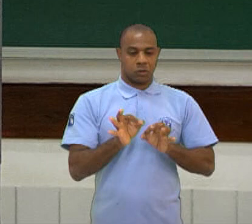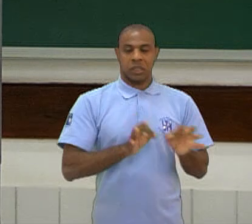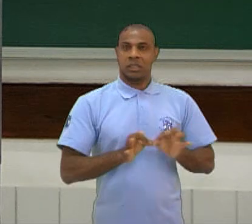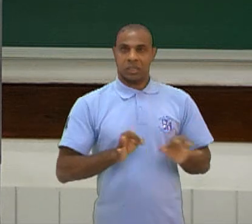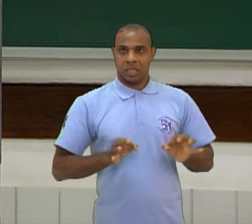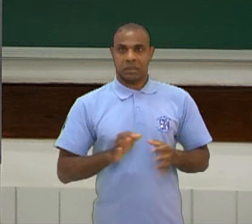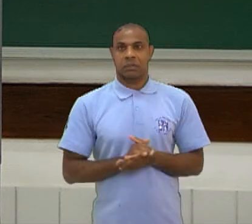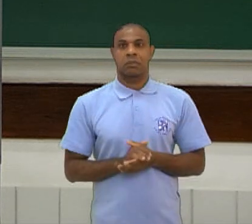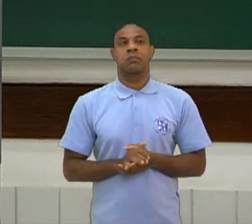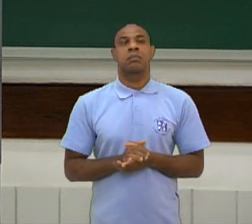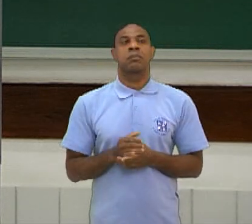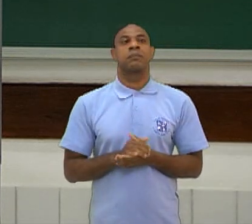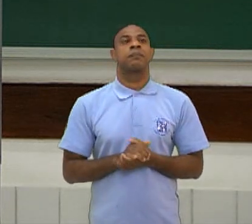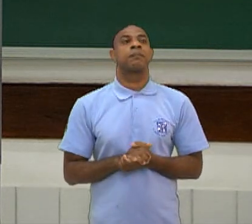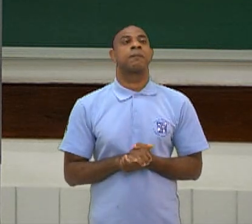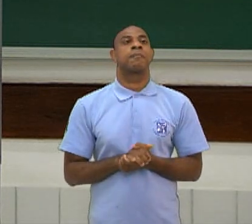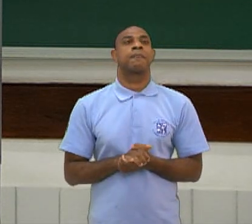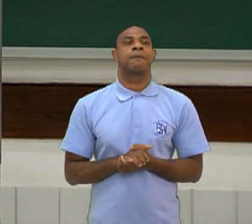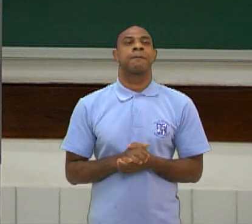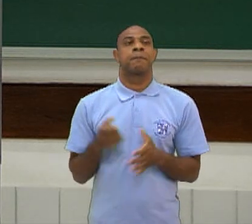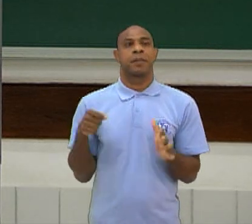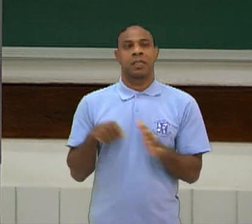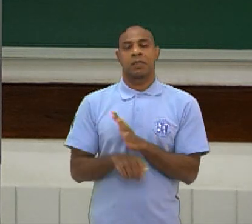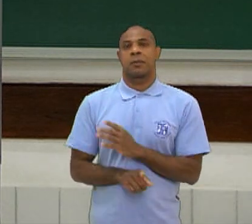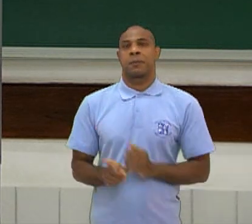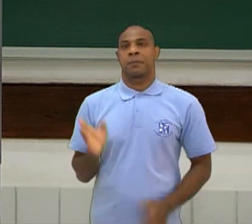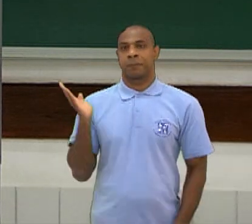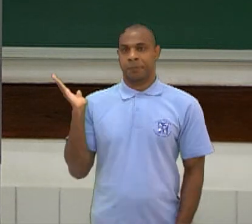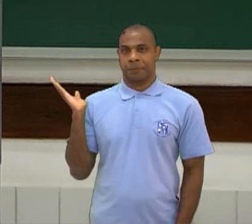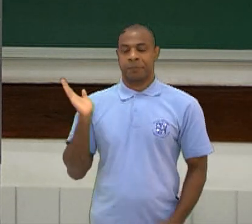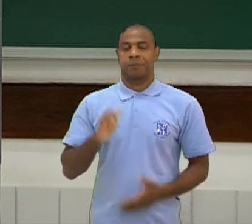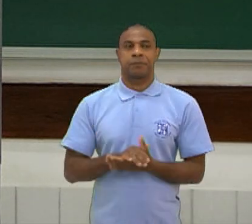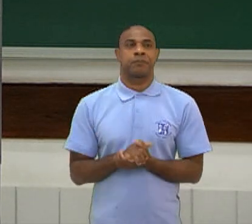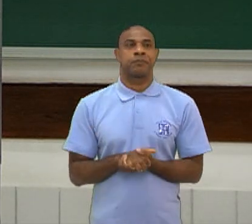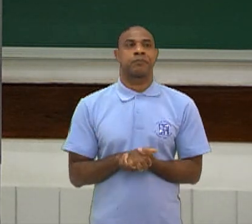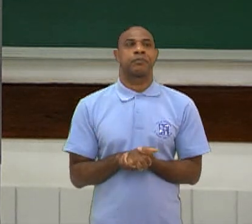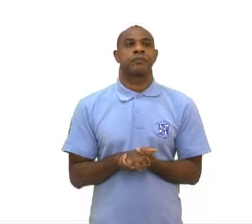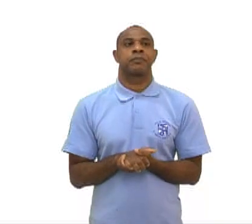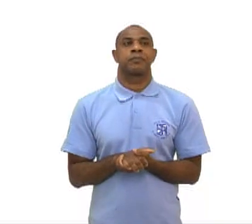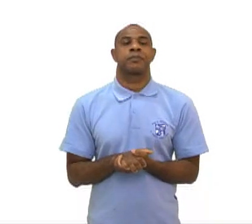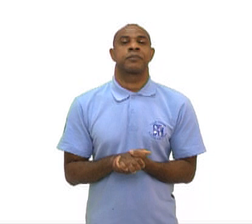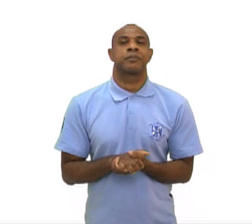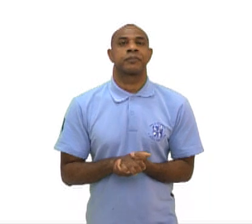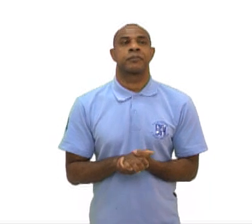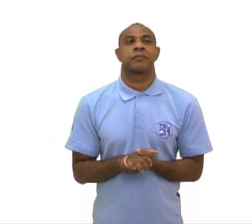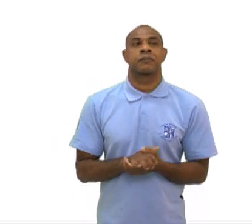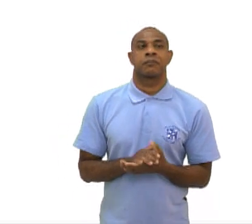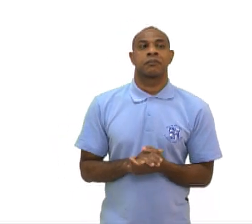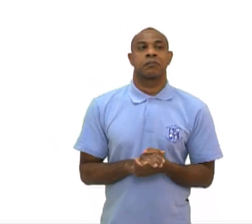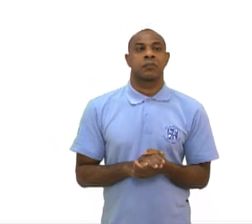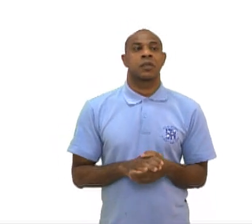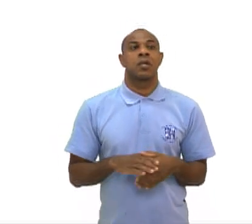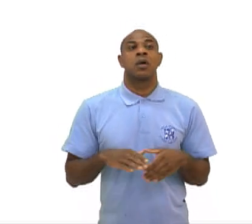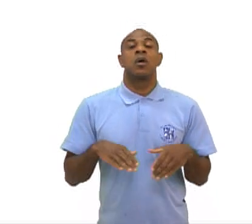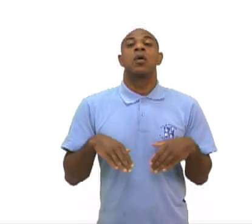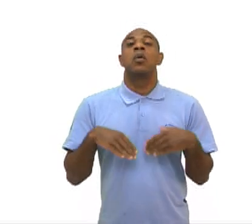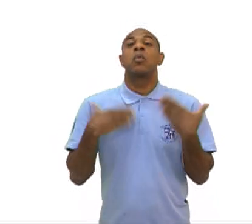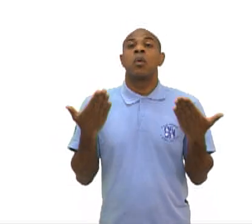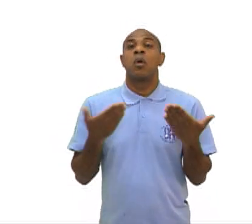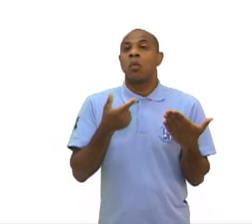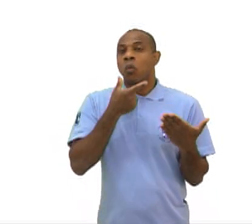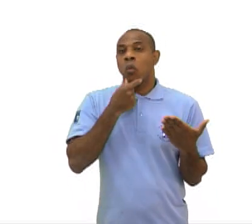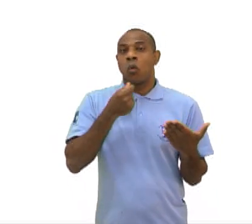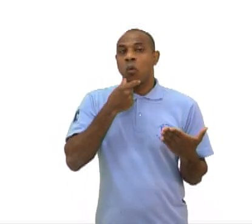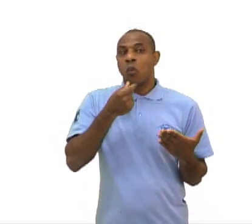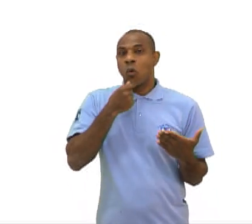por meio do direito. Um quiz, rapidinho lá para vocês responderem. Assinale o autor que aponta